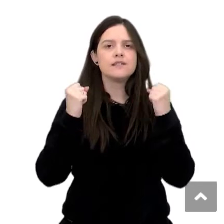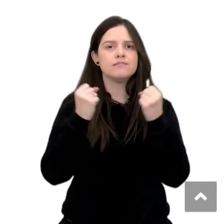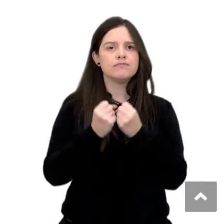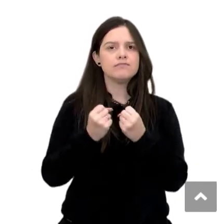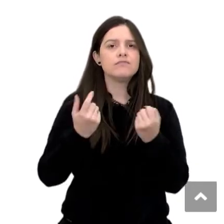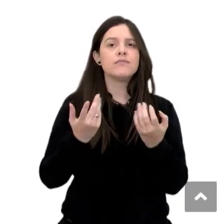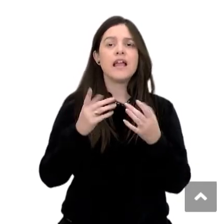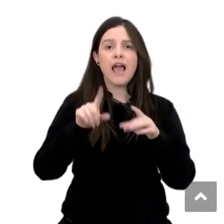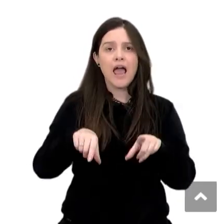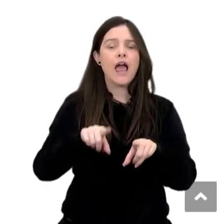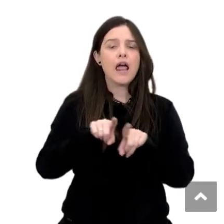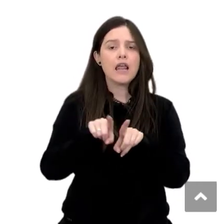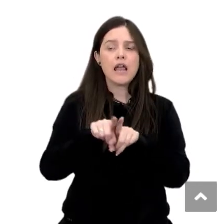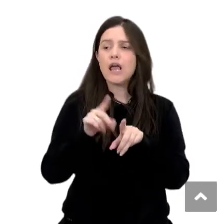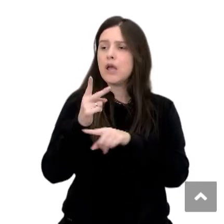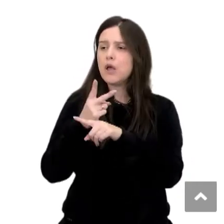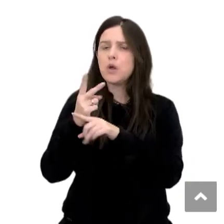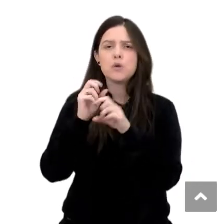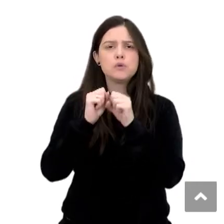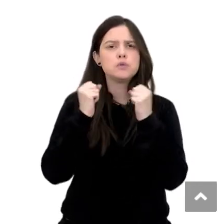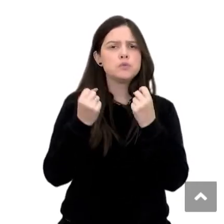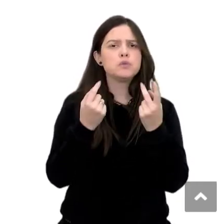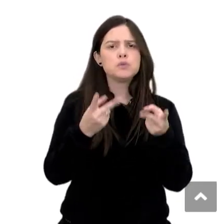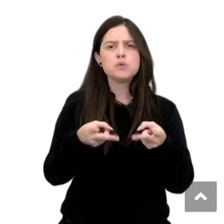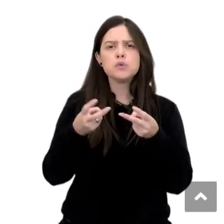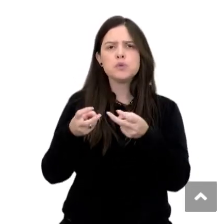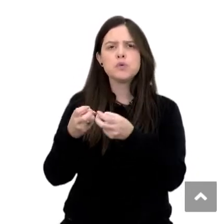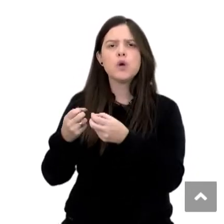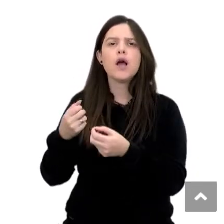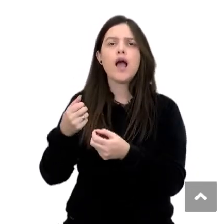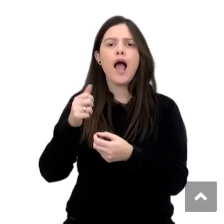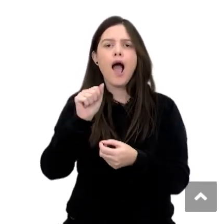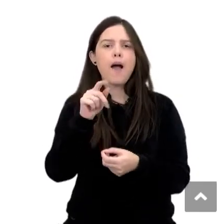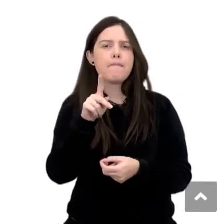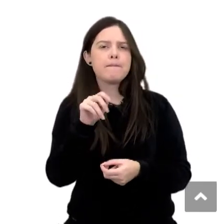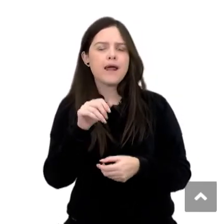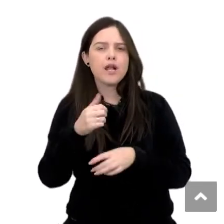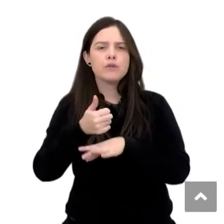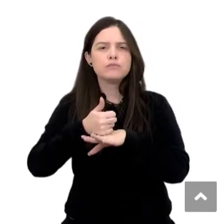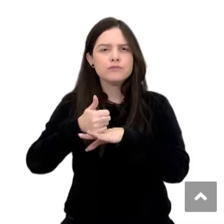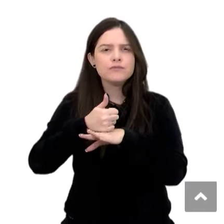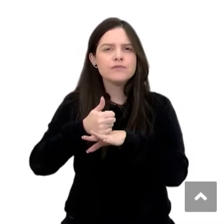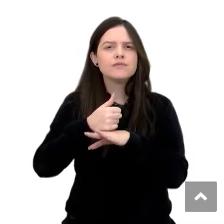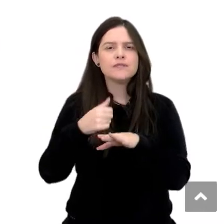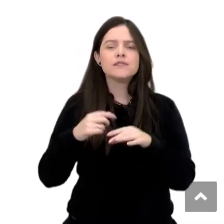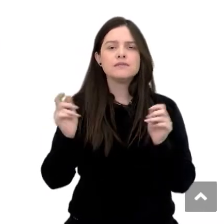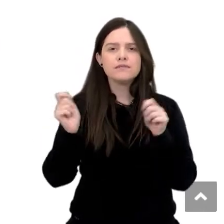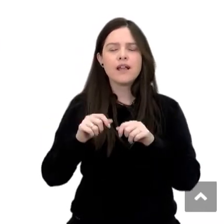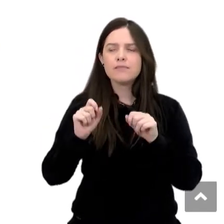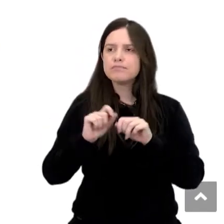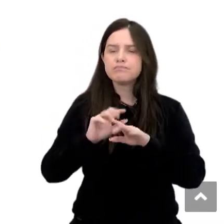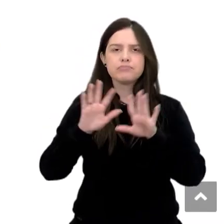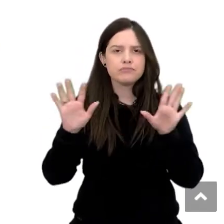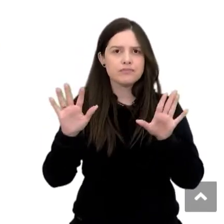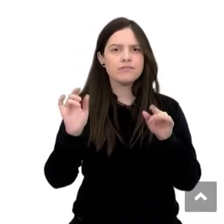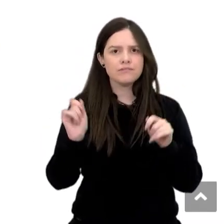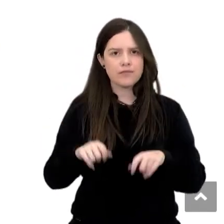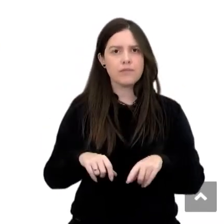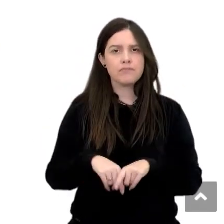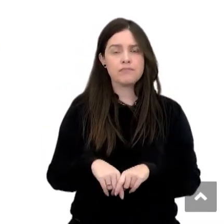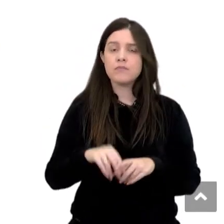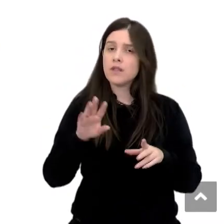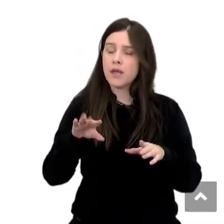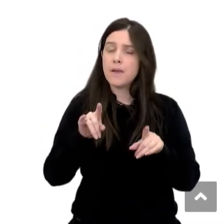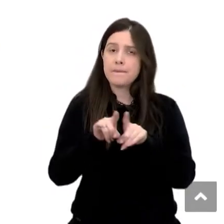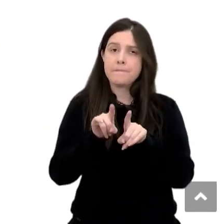as despesas com o consumo de energia elétrica por aparelhos de ar-condicionado sejam reduzidas. Né?